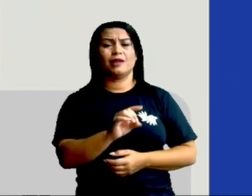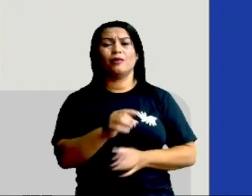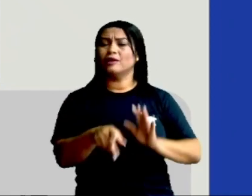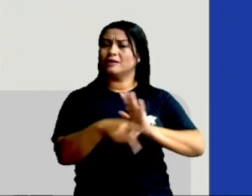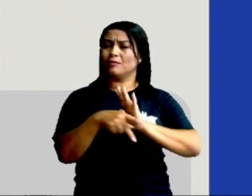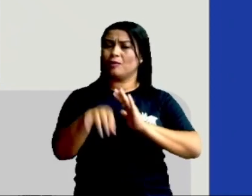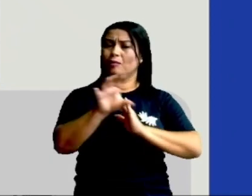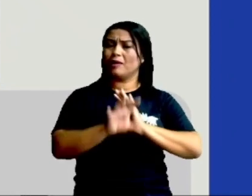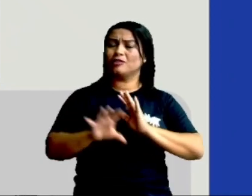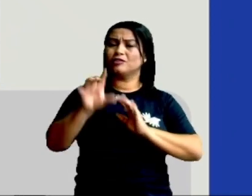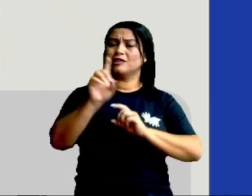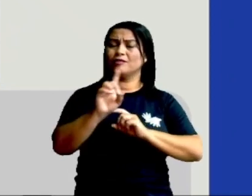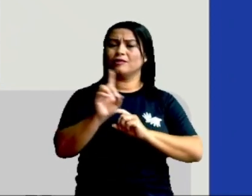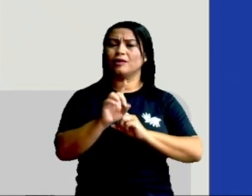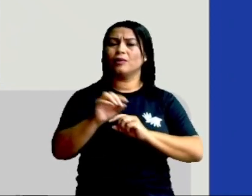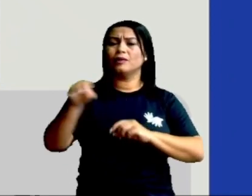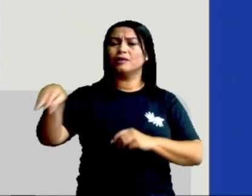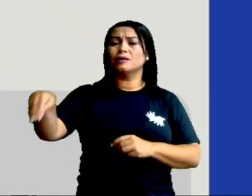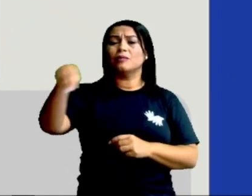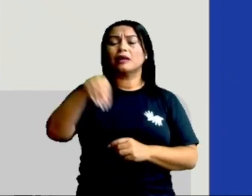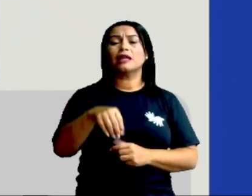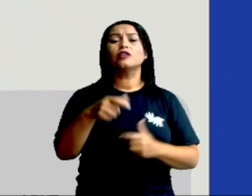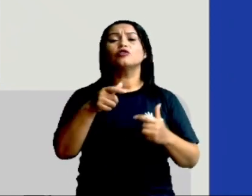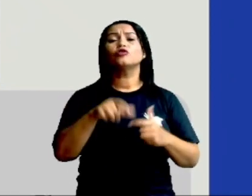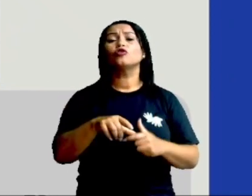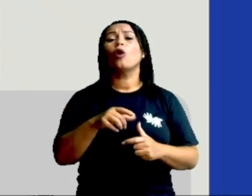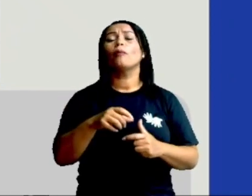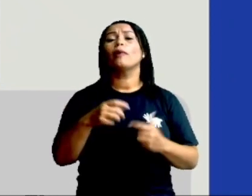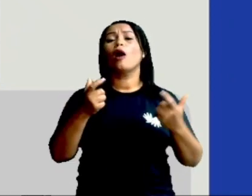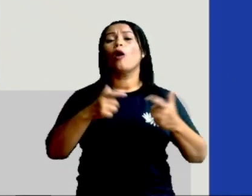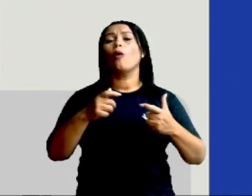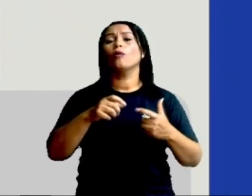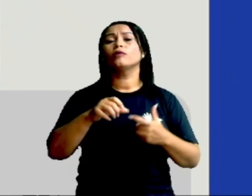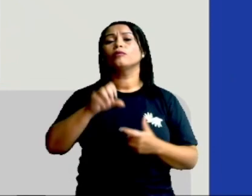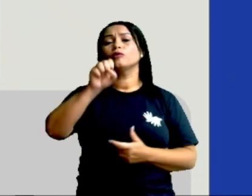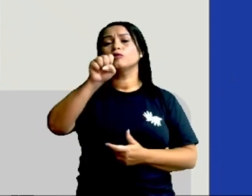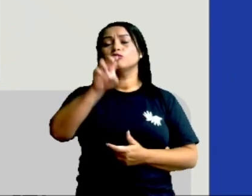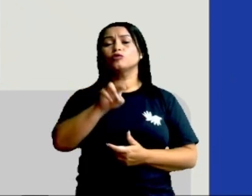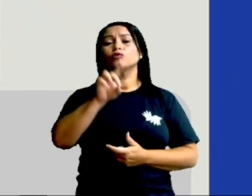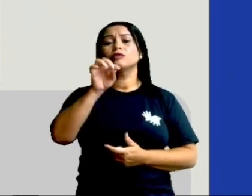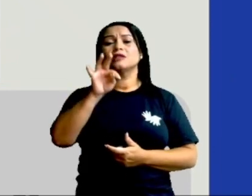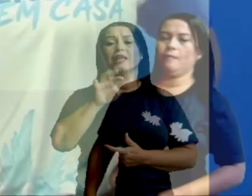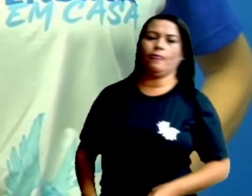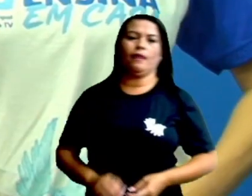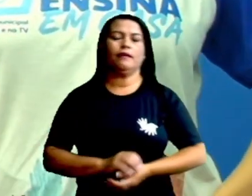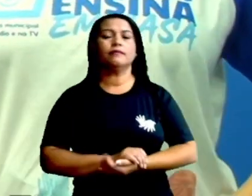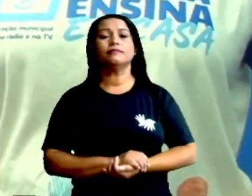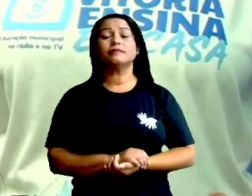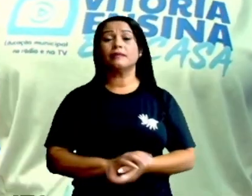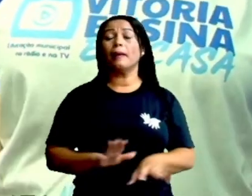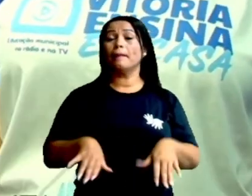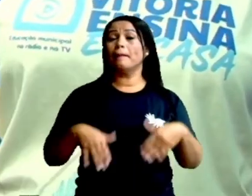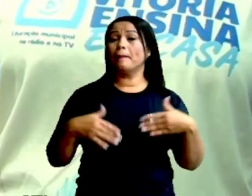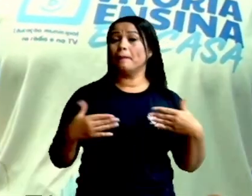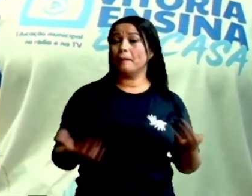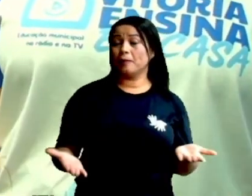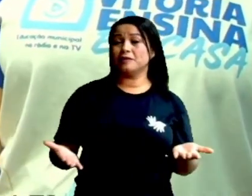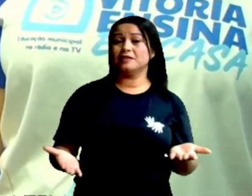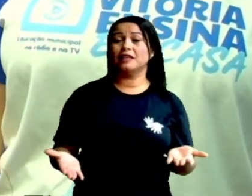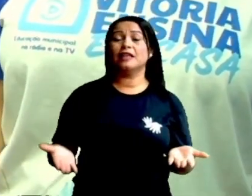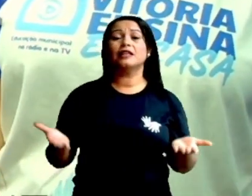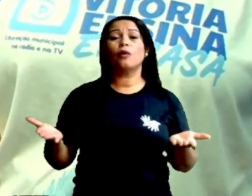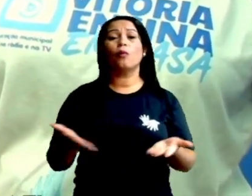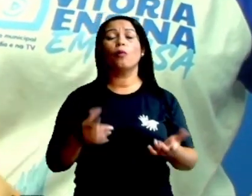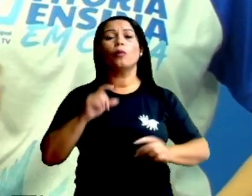a questão de imigrantes nordestinos foi mais para questão da região Sudeste não na região sul bom gente então é